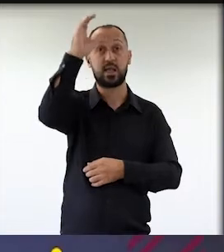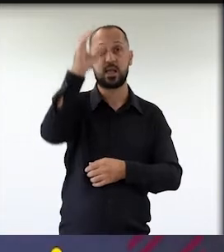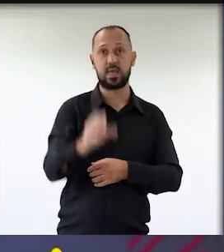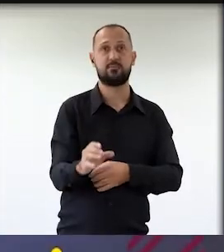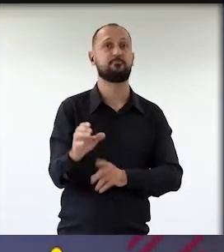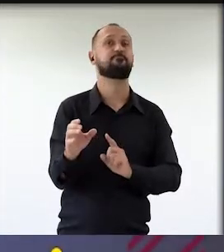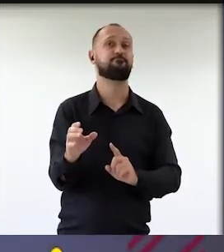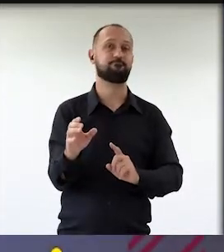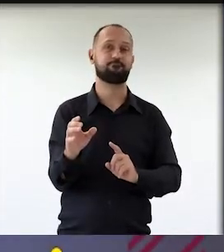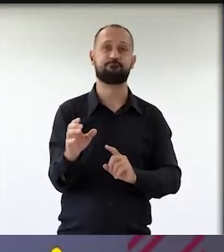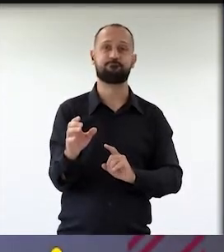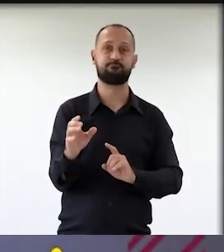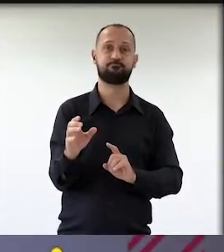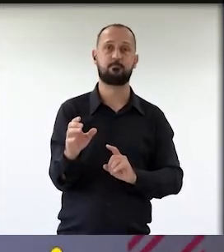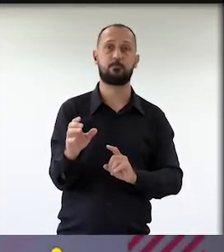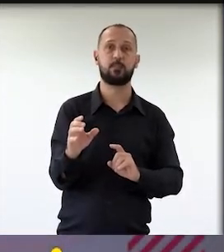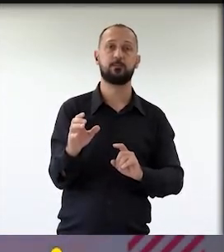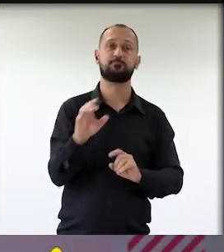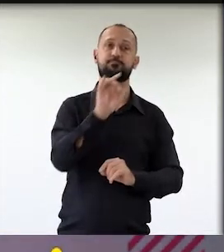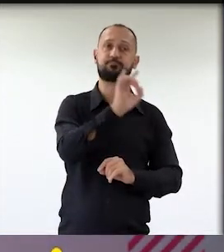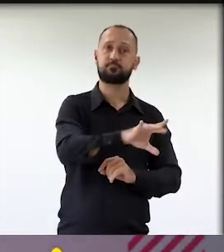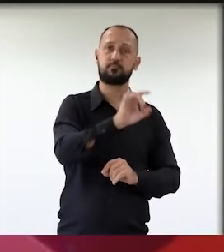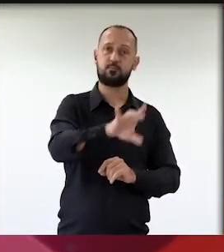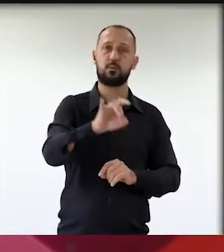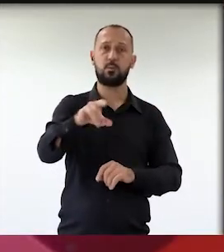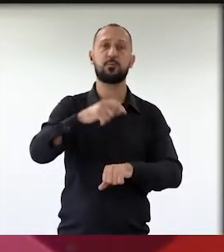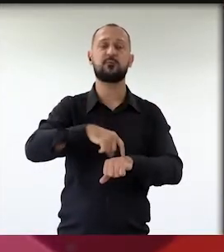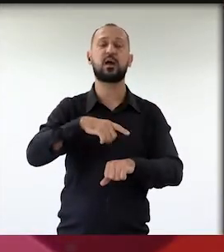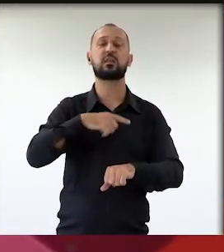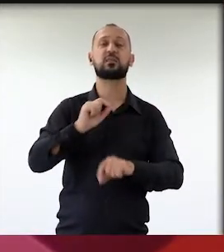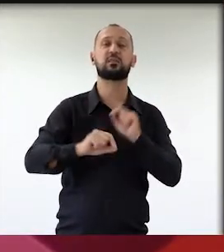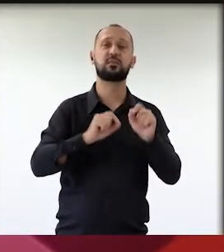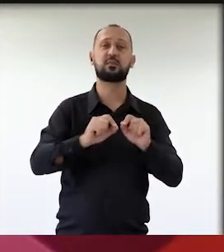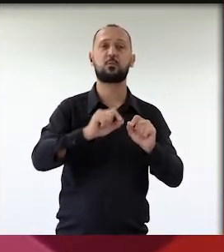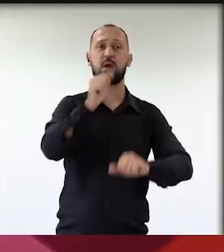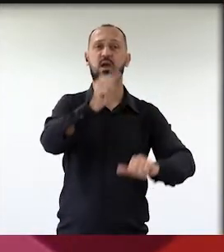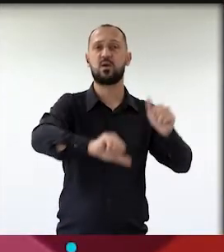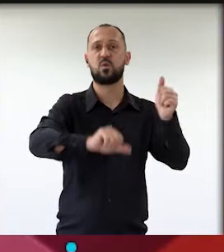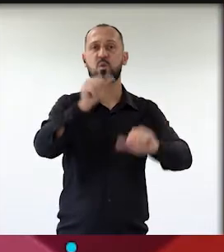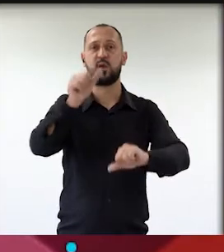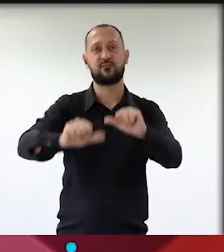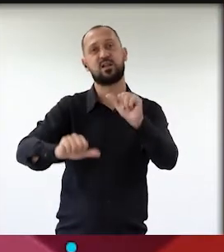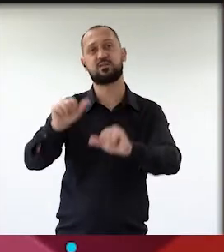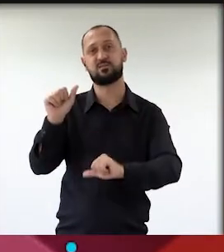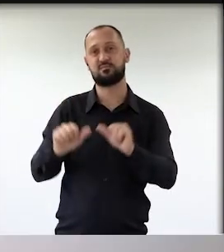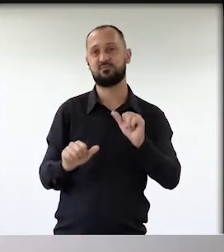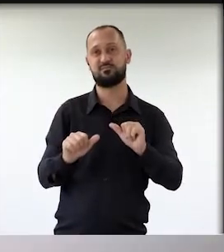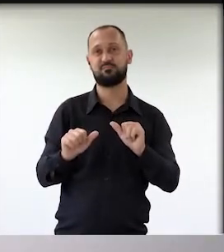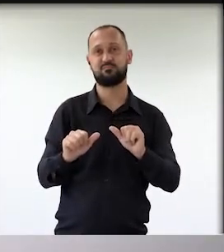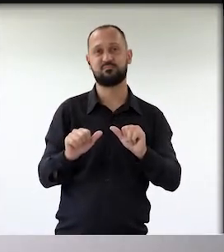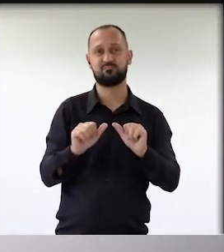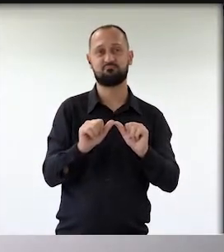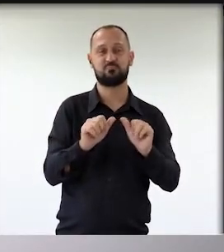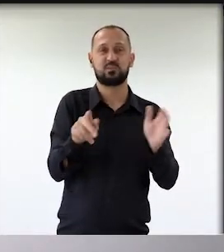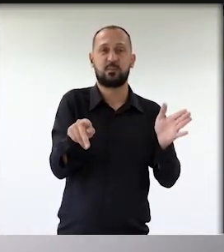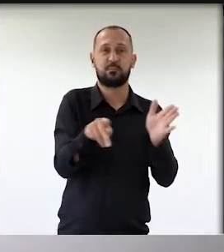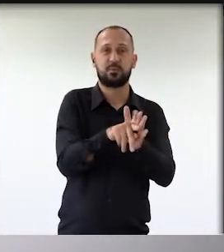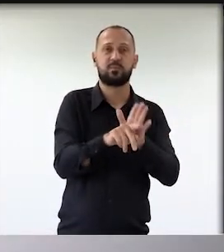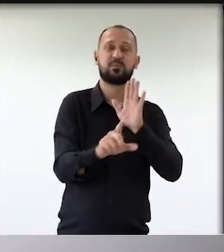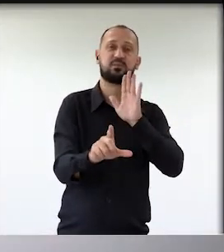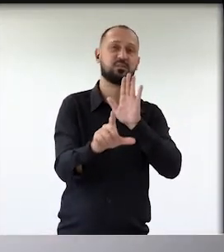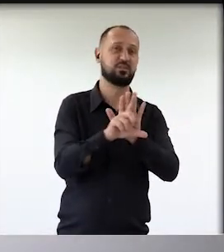consideradas realmente crimes, então cada situação vai receber aí uma capitulação, aí